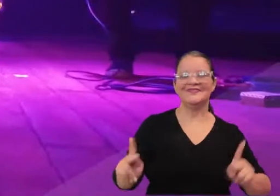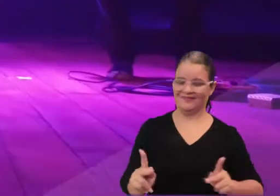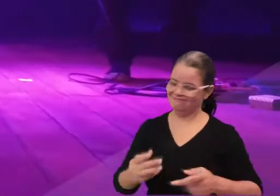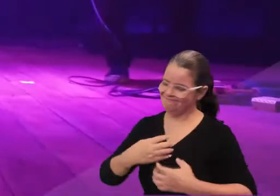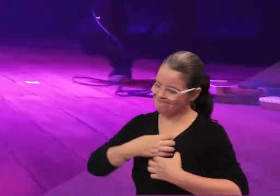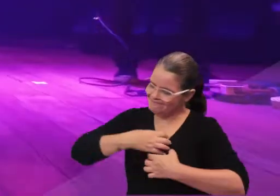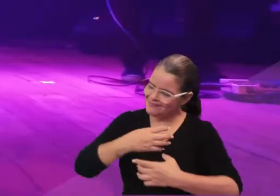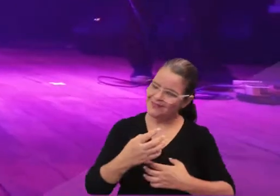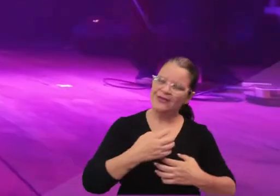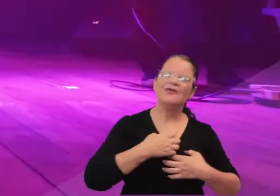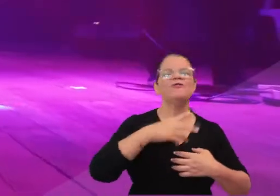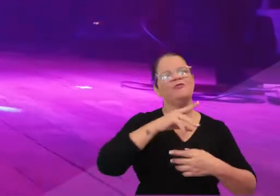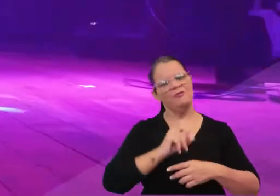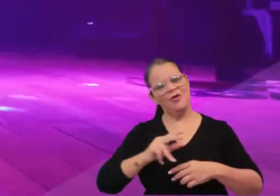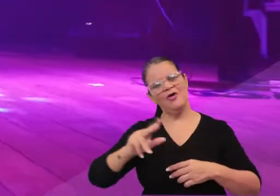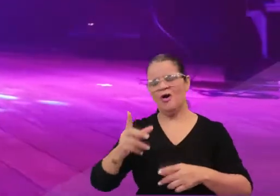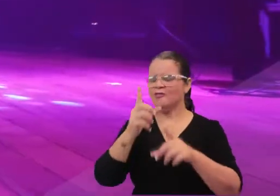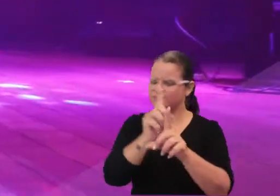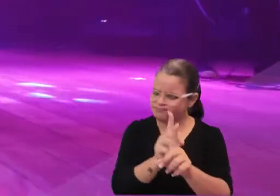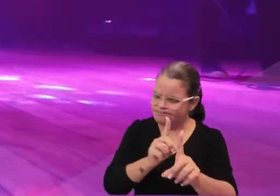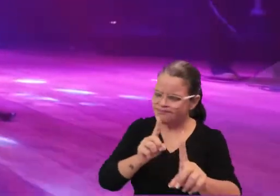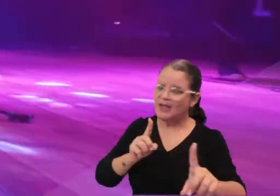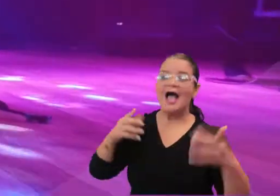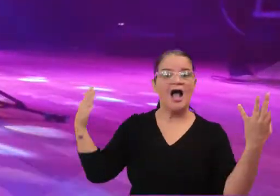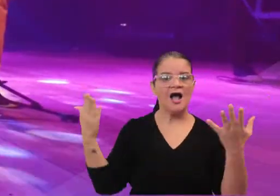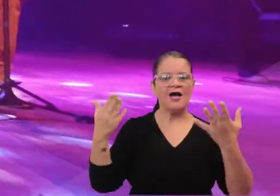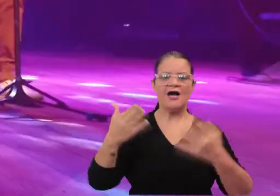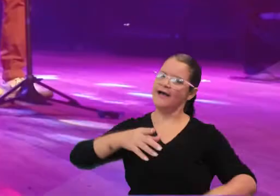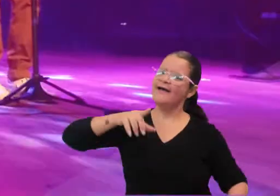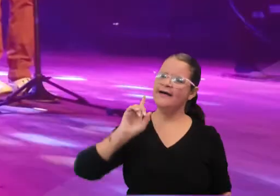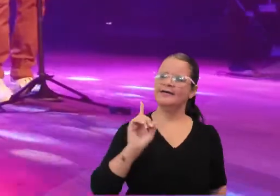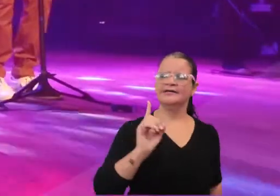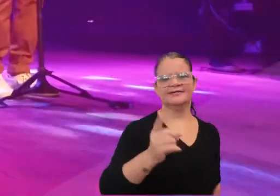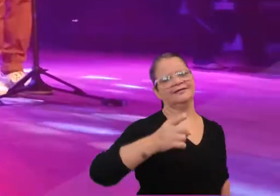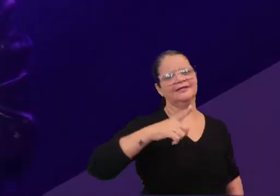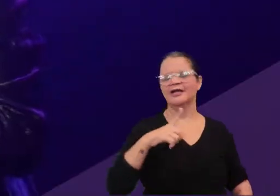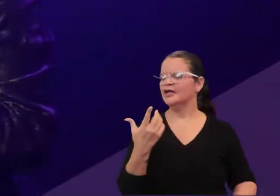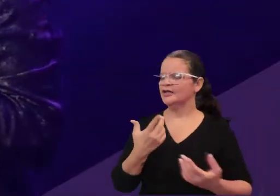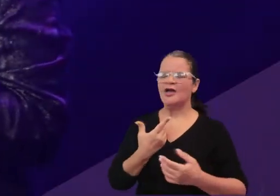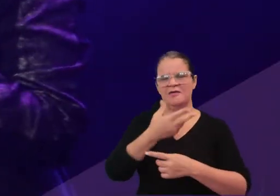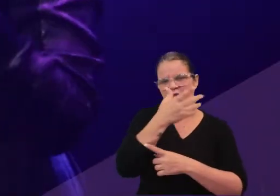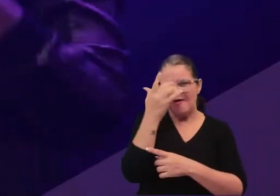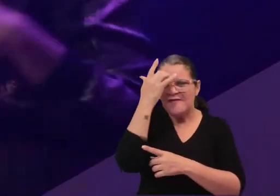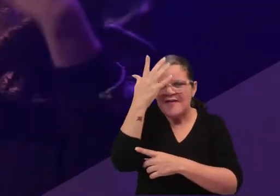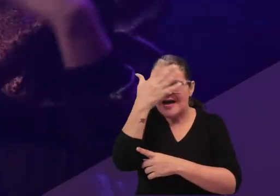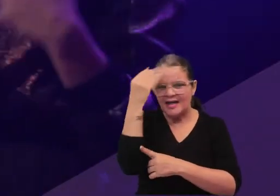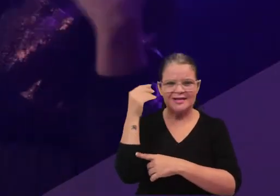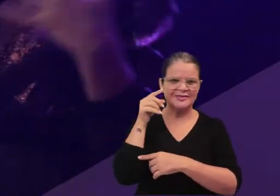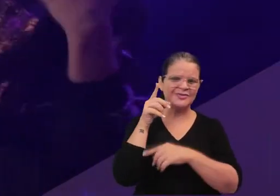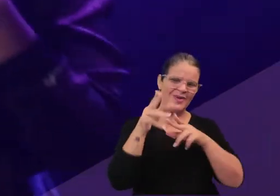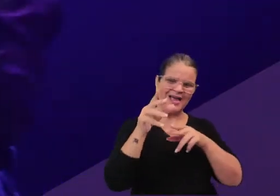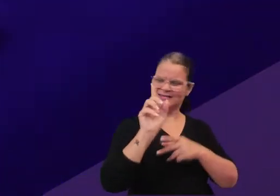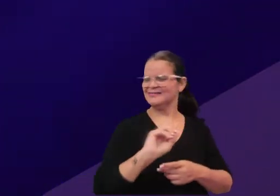desespero eu vou em paz. Vou me desvencilhar agora de